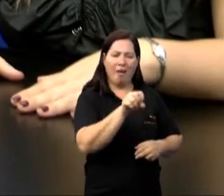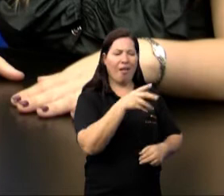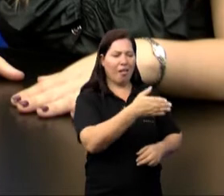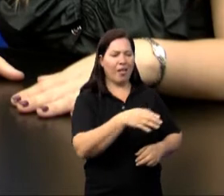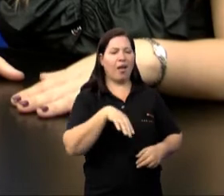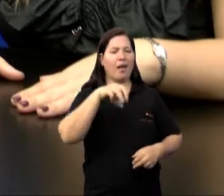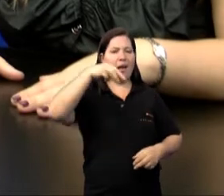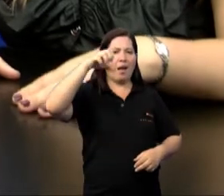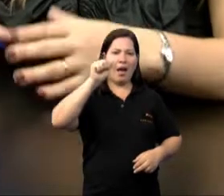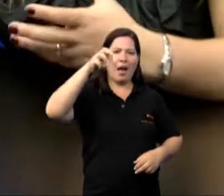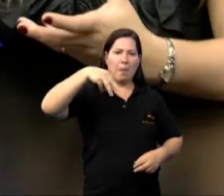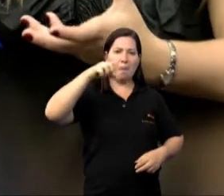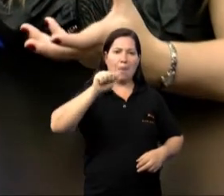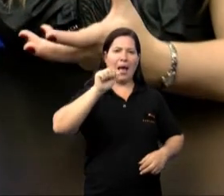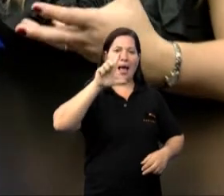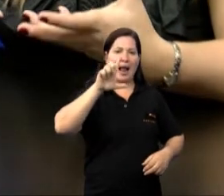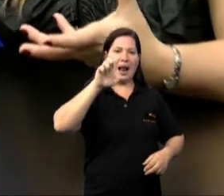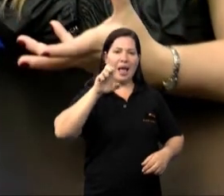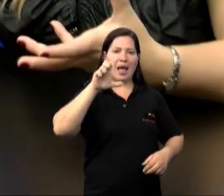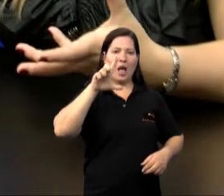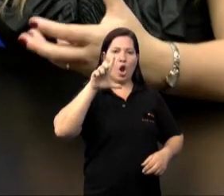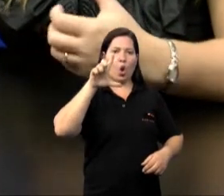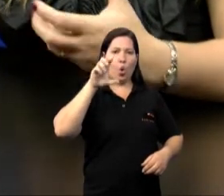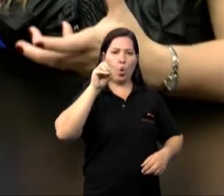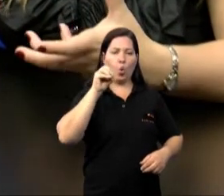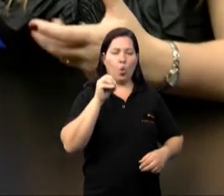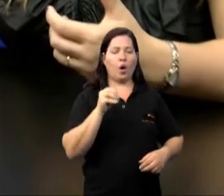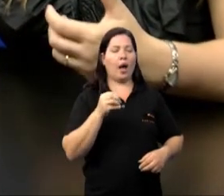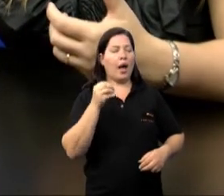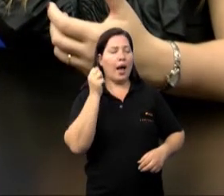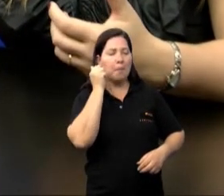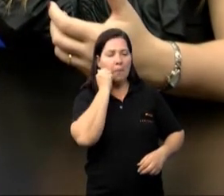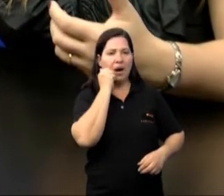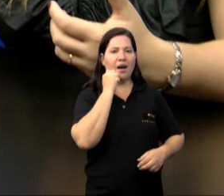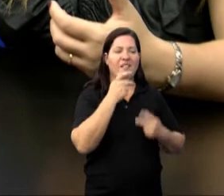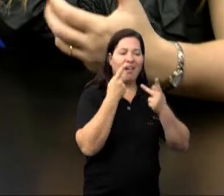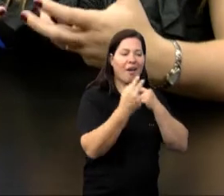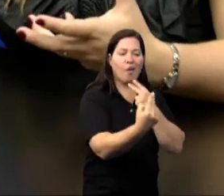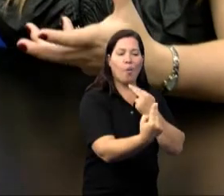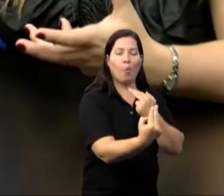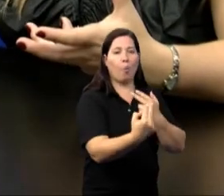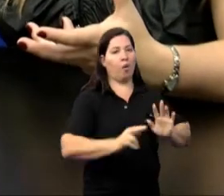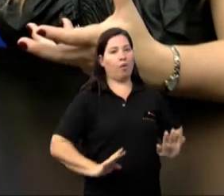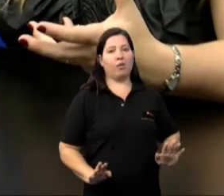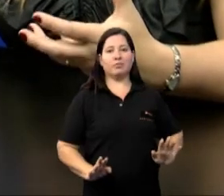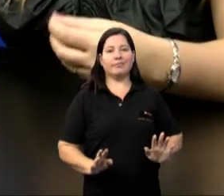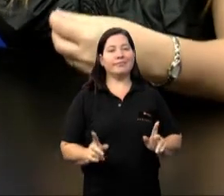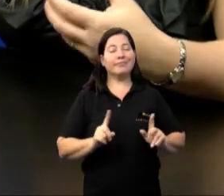pega aquele amarelo. É porque nós precisamos pensar que a criança ela tem que aprender...